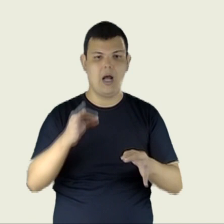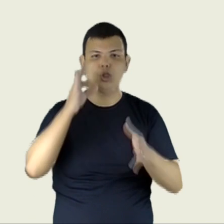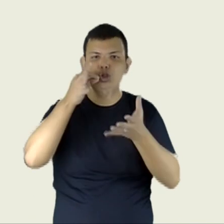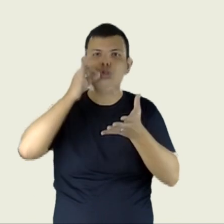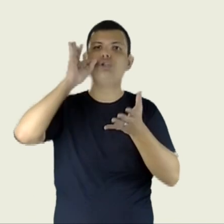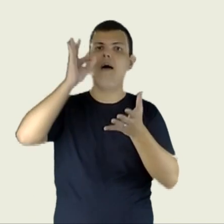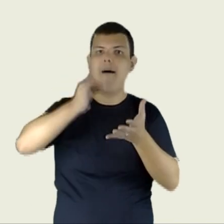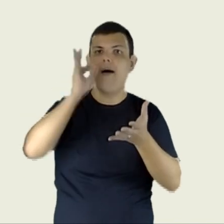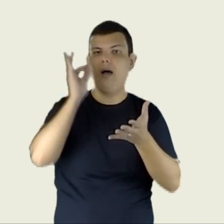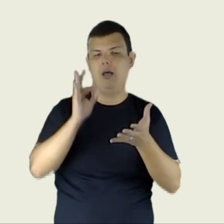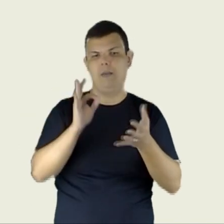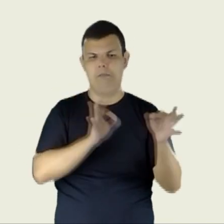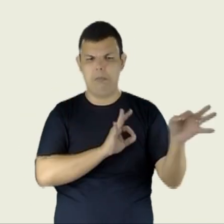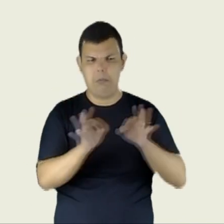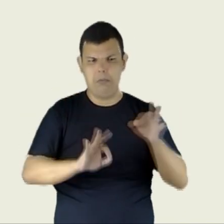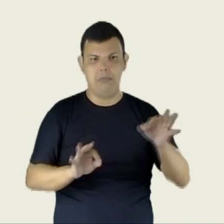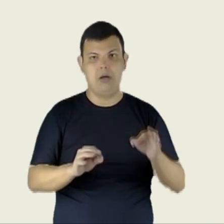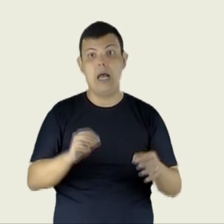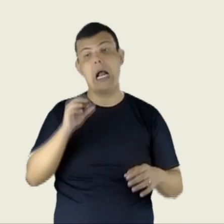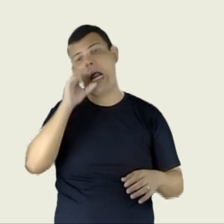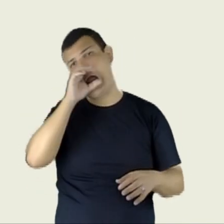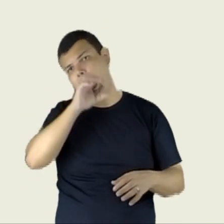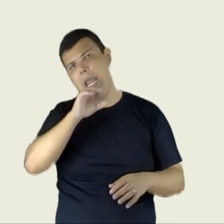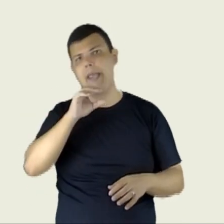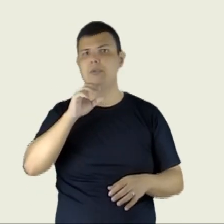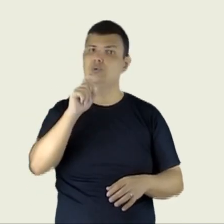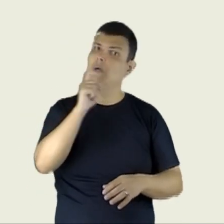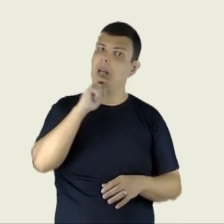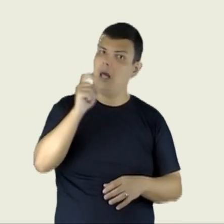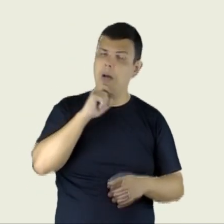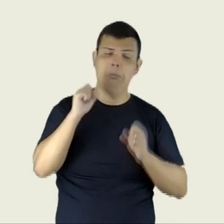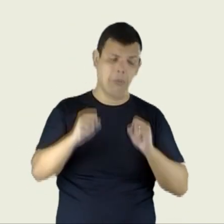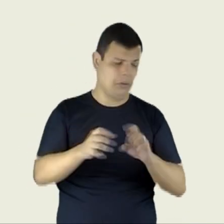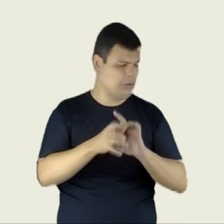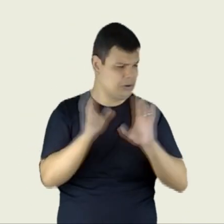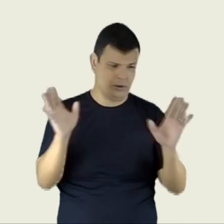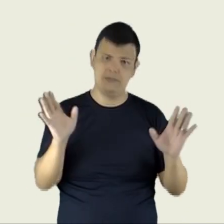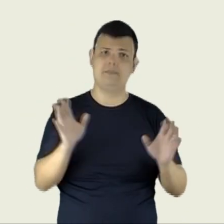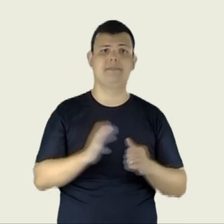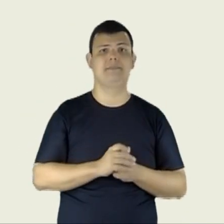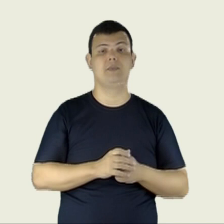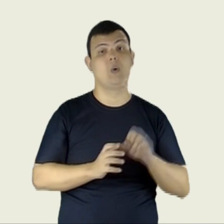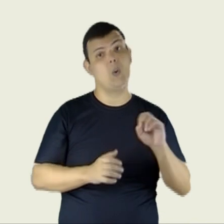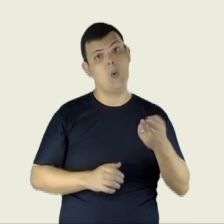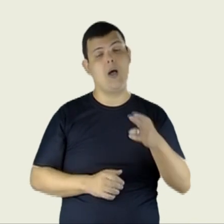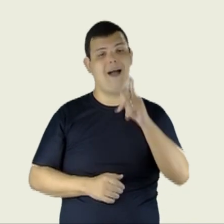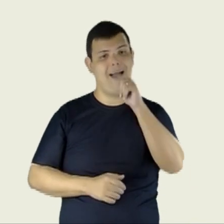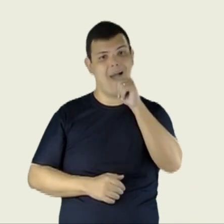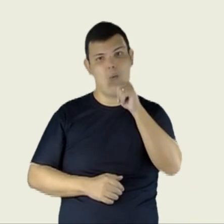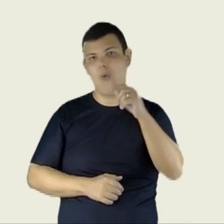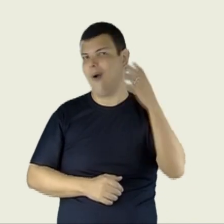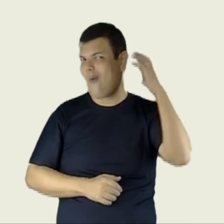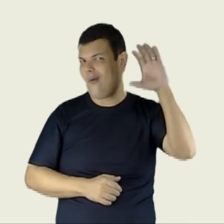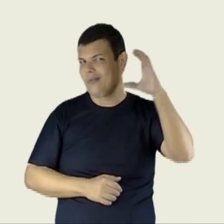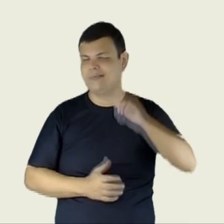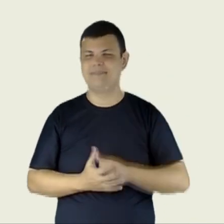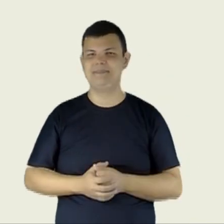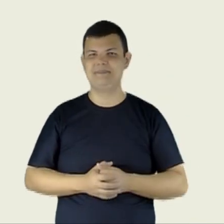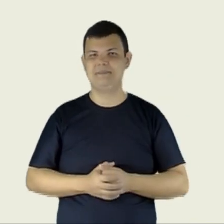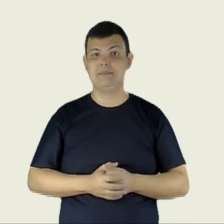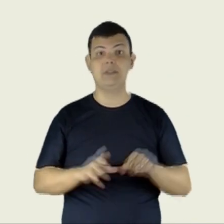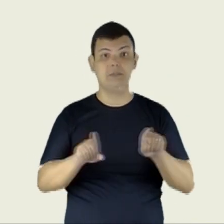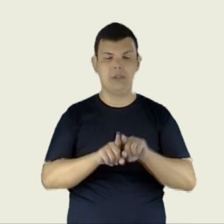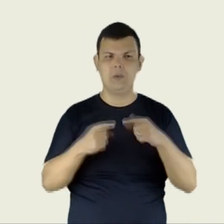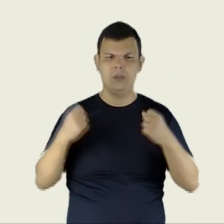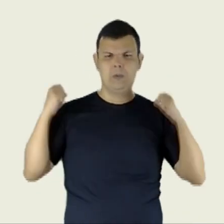a erva, fazer o chá e tomar ele quente ou gelado, da forma que você preferir, além da água de coco. Além disso, para te ajudar na correria do